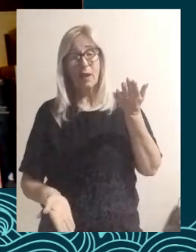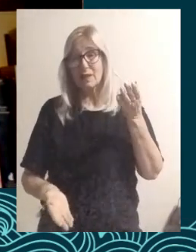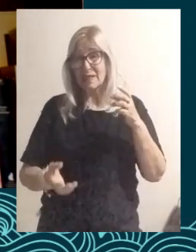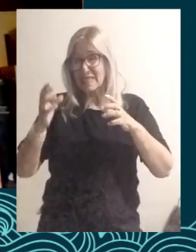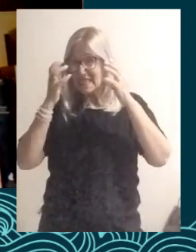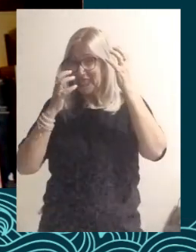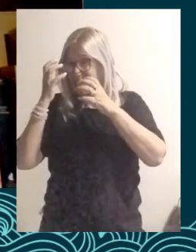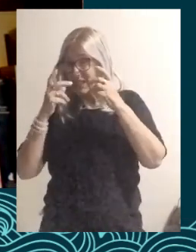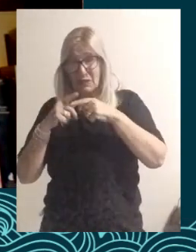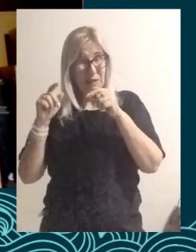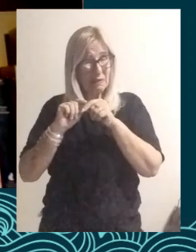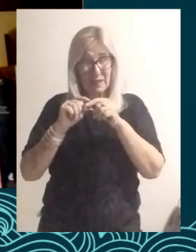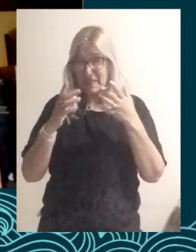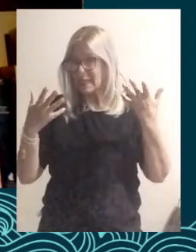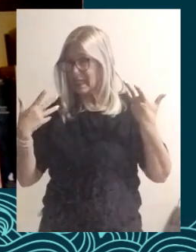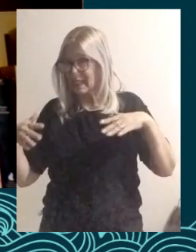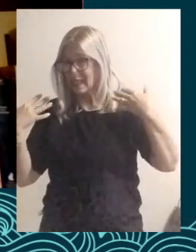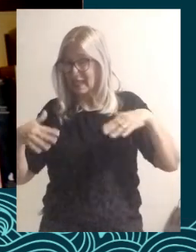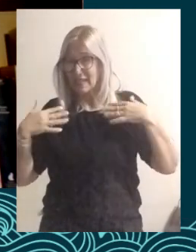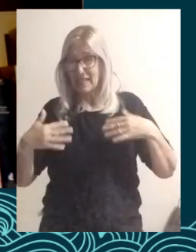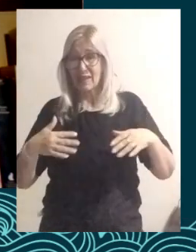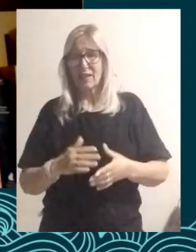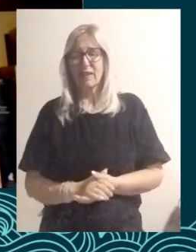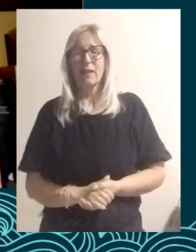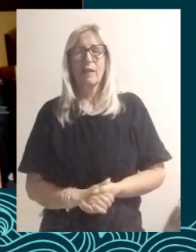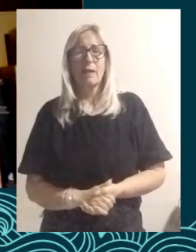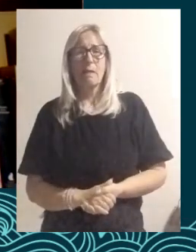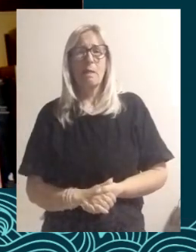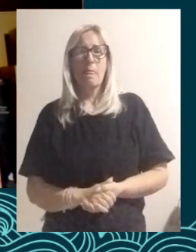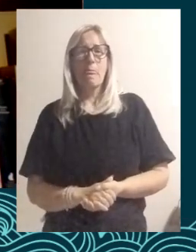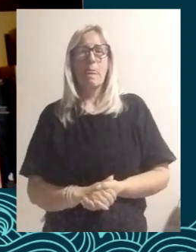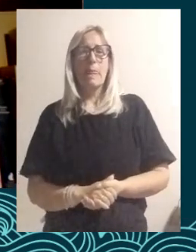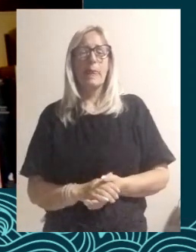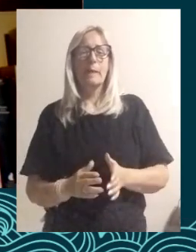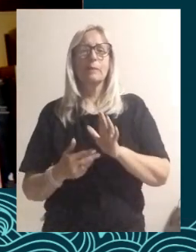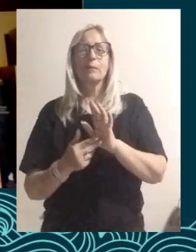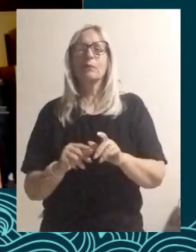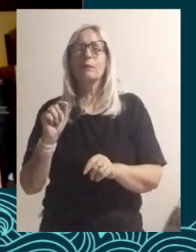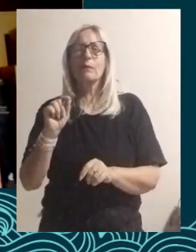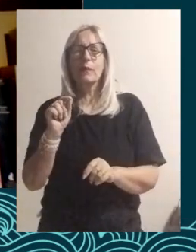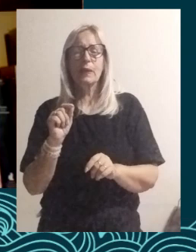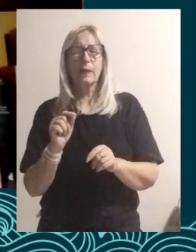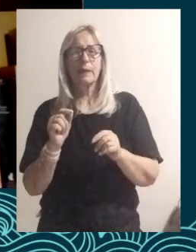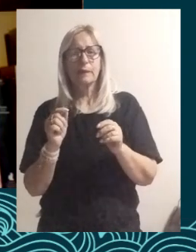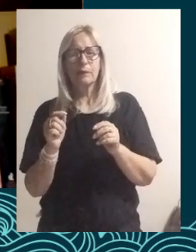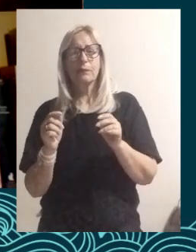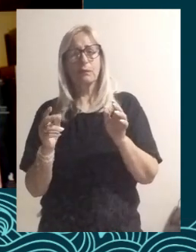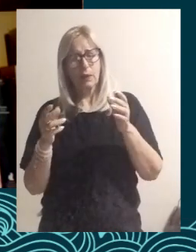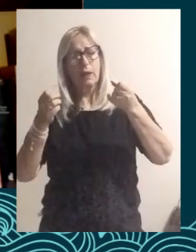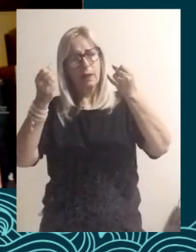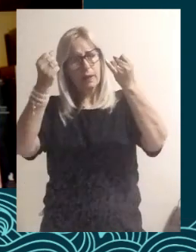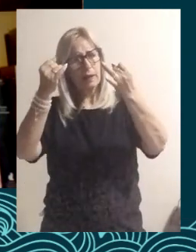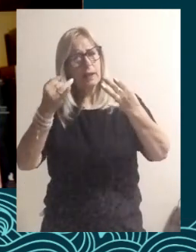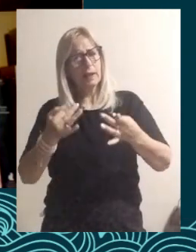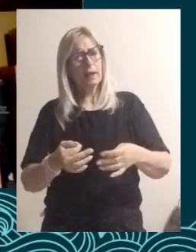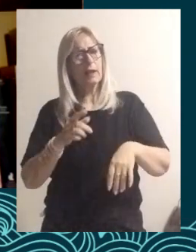porque a gente perde controle, fica sem saber o que fazer e acaba abaixando a guarda. Então, eu queria saber se